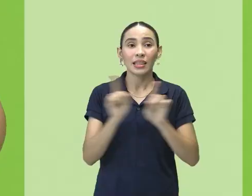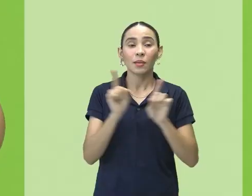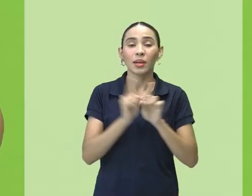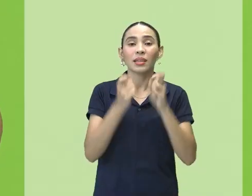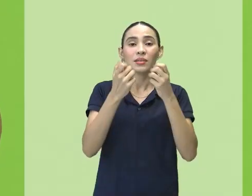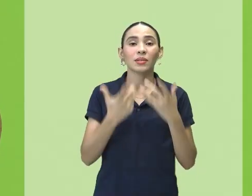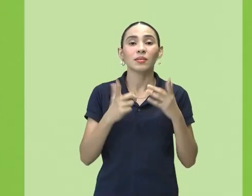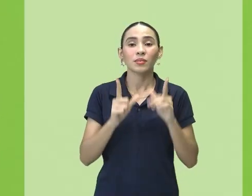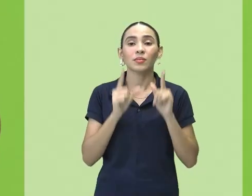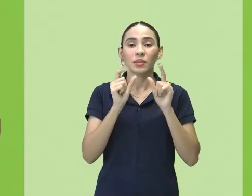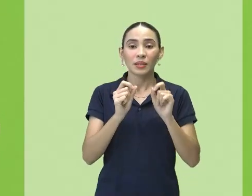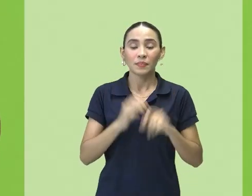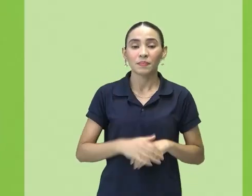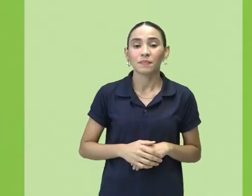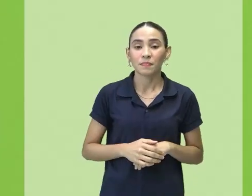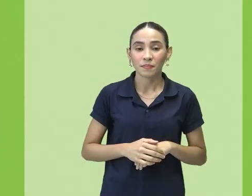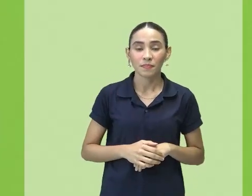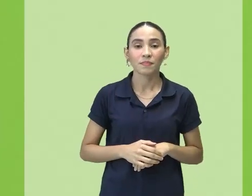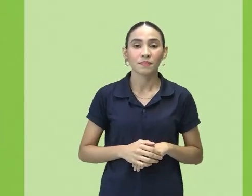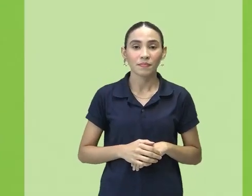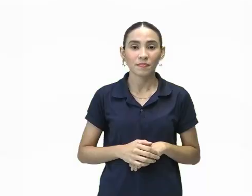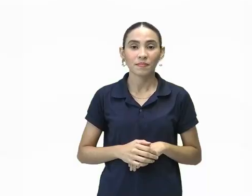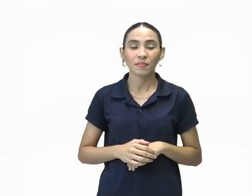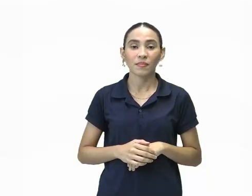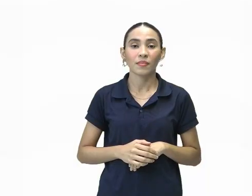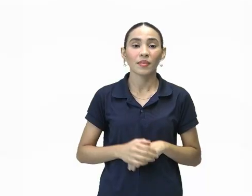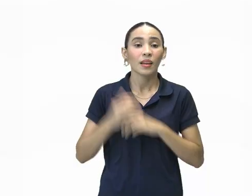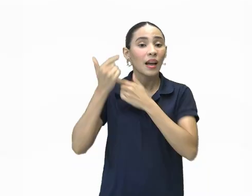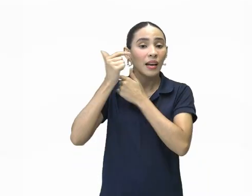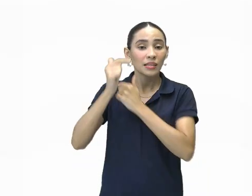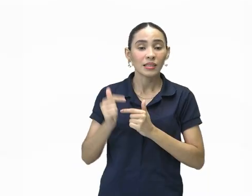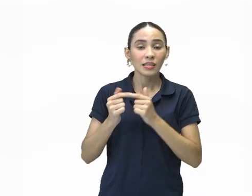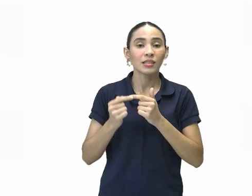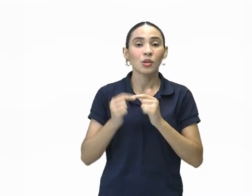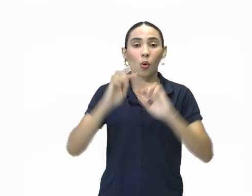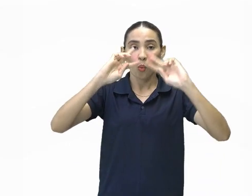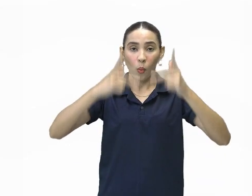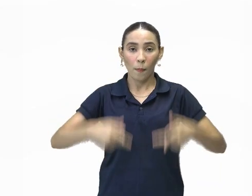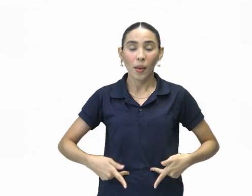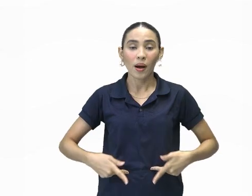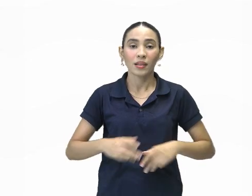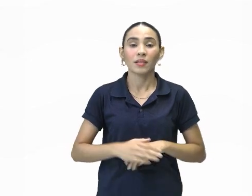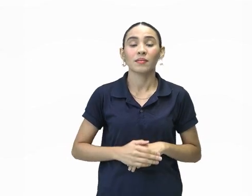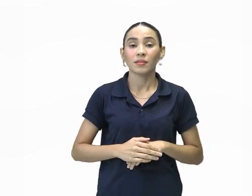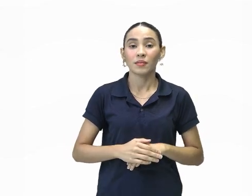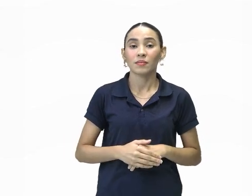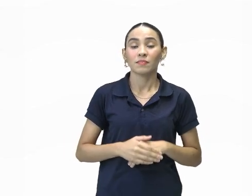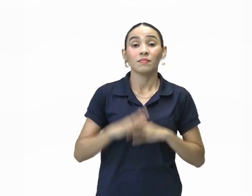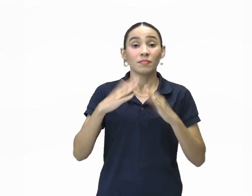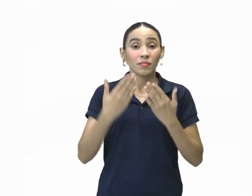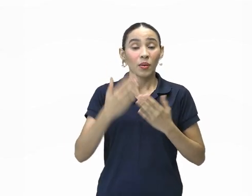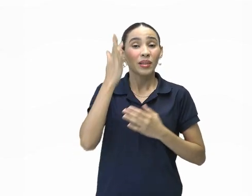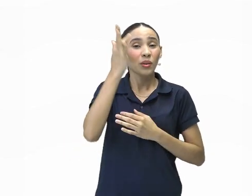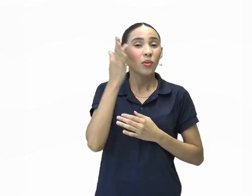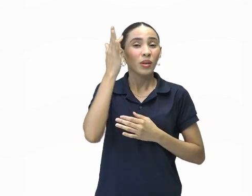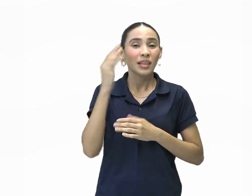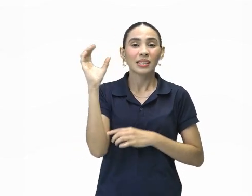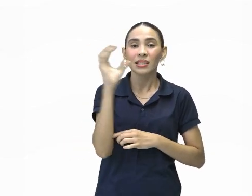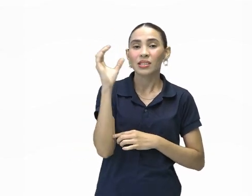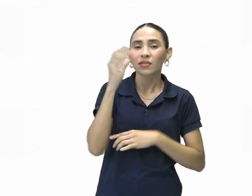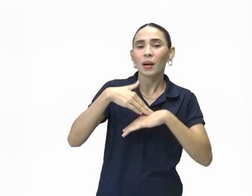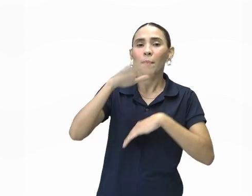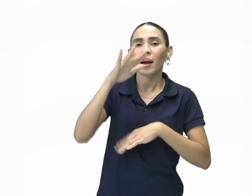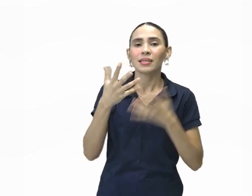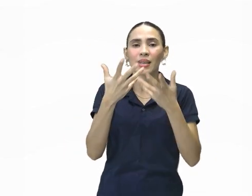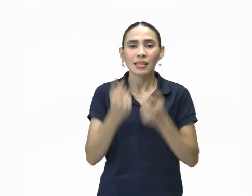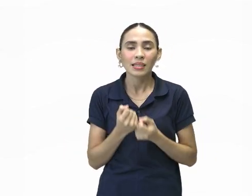falou também, pessoal, nessa unidade, sobre ancestralidade humana. Atualmente, a hipótese científica mais aceita